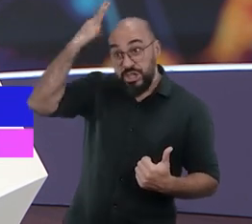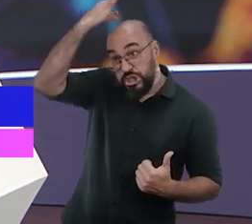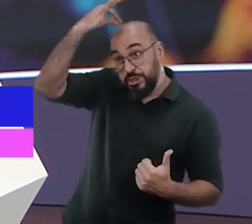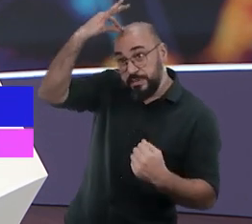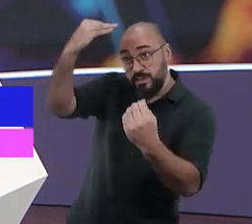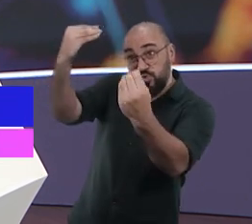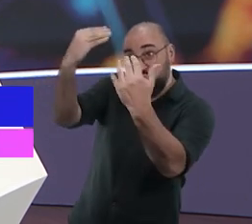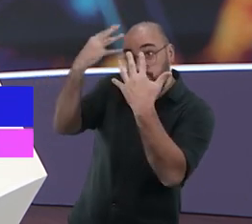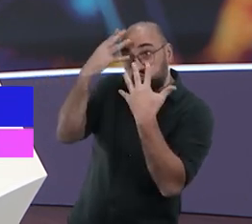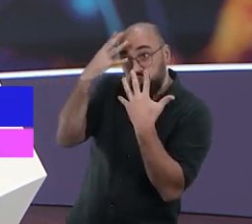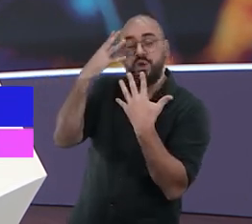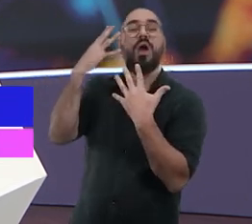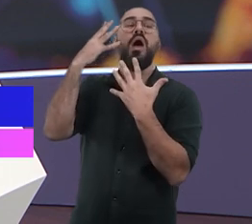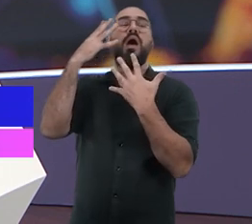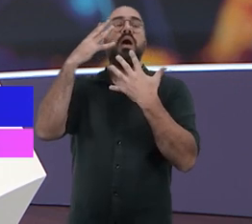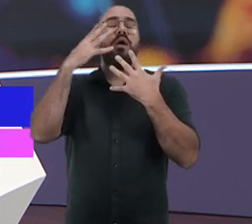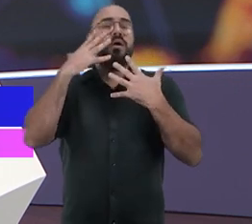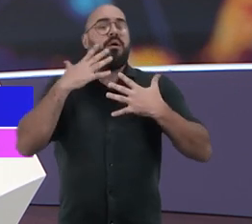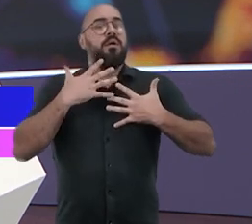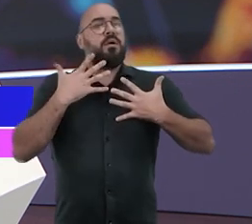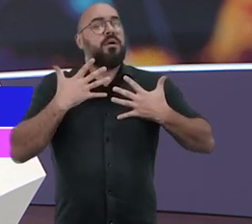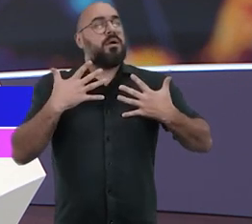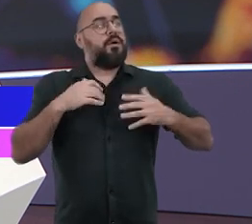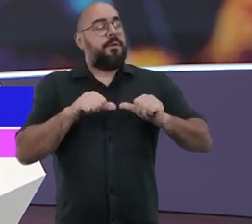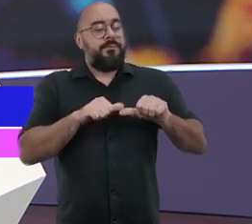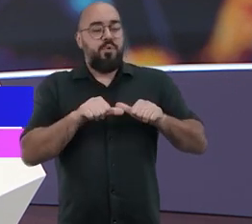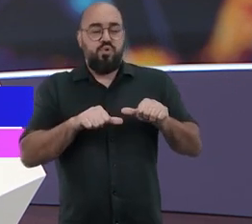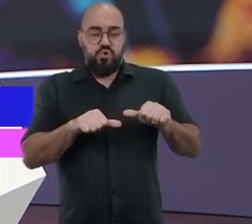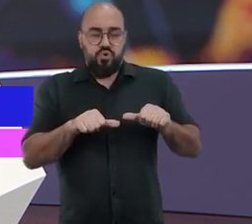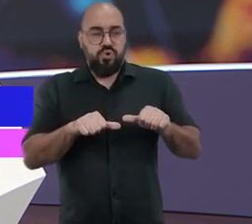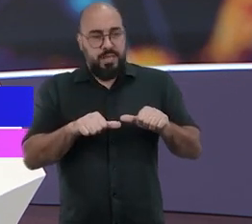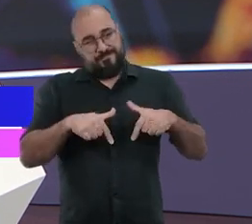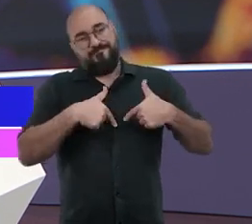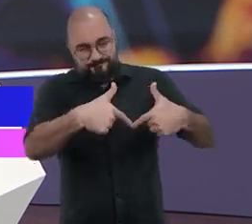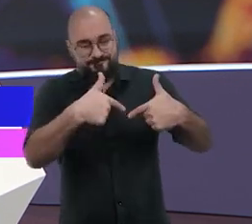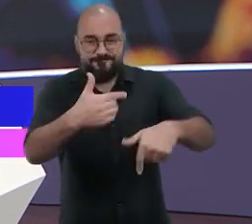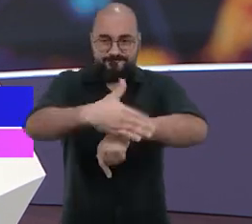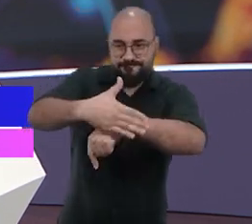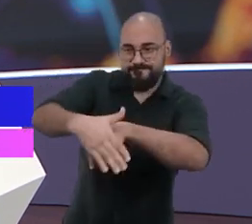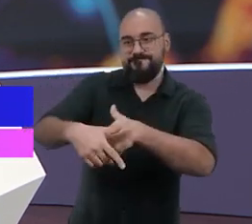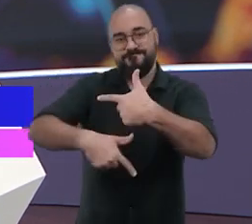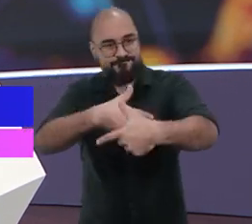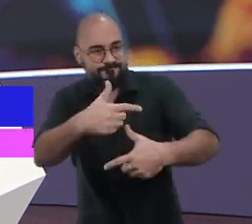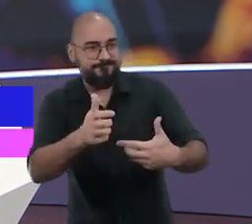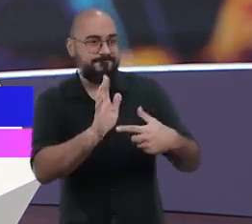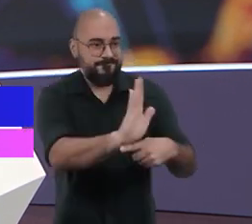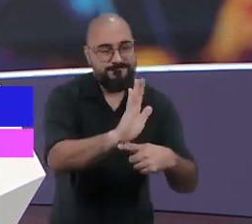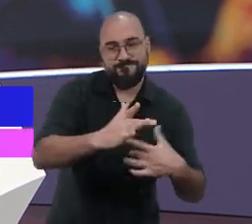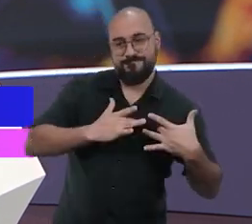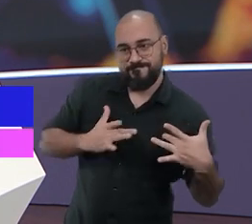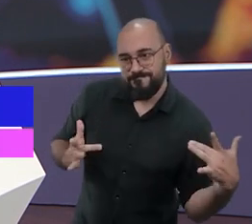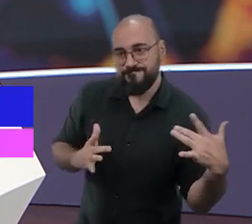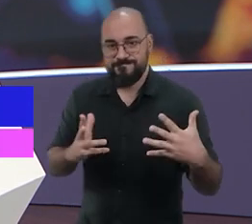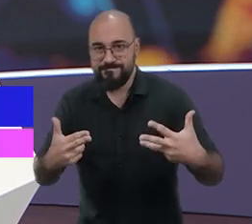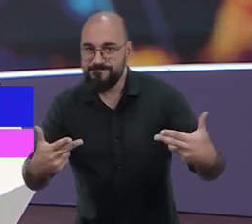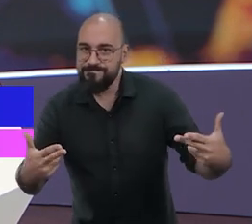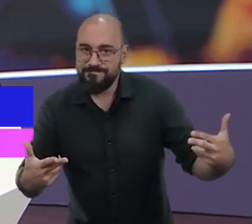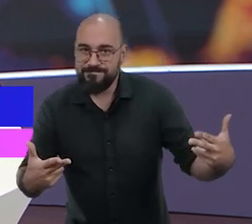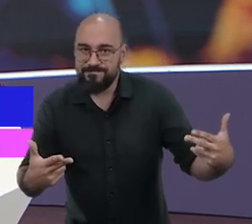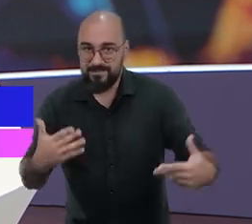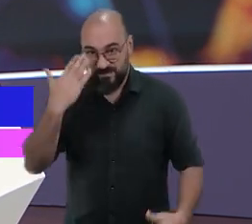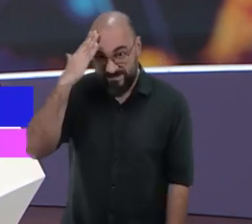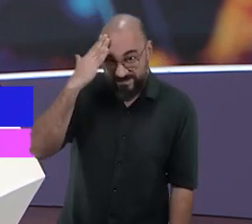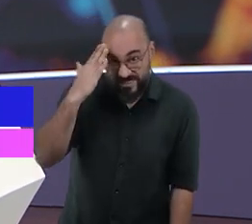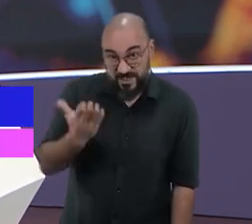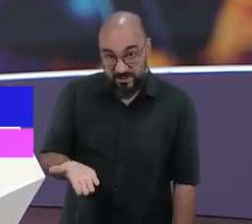fazer. Esta fé viva, ela se traduz em obras, se traduz em ações.